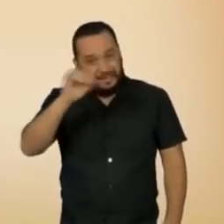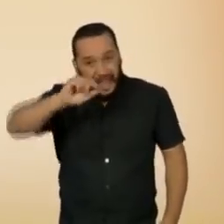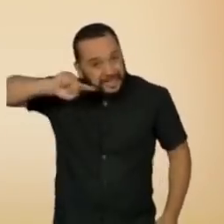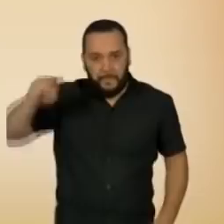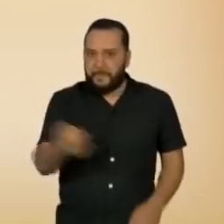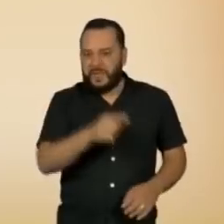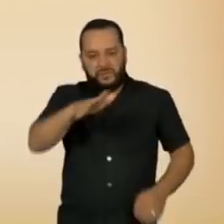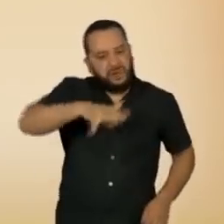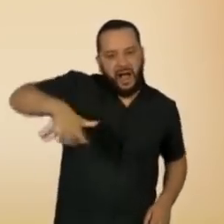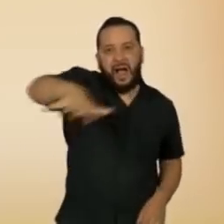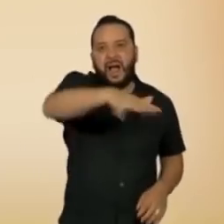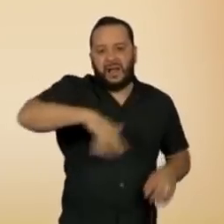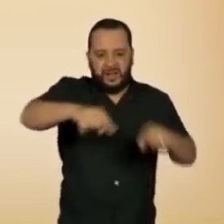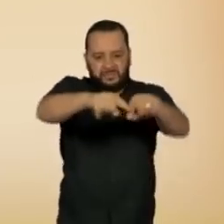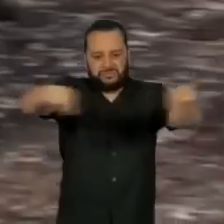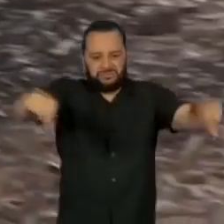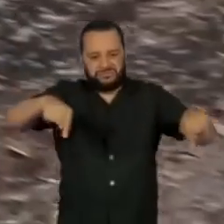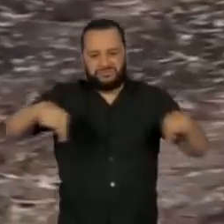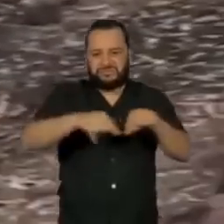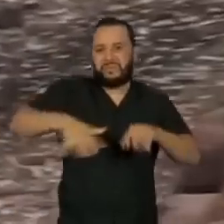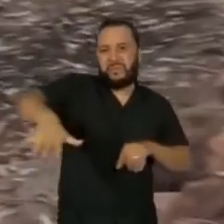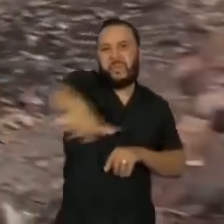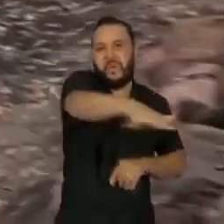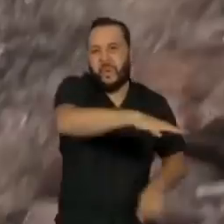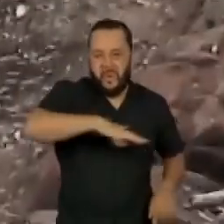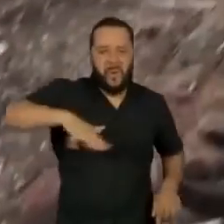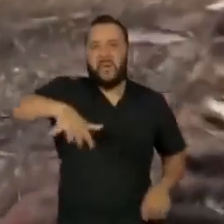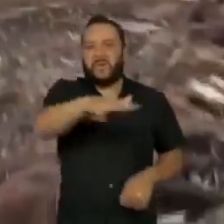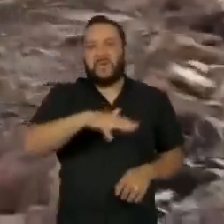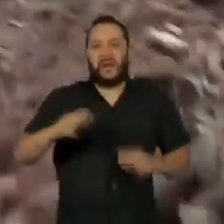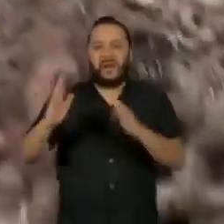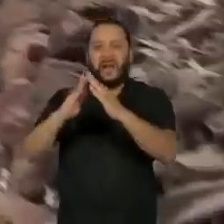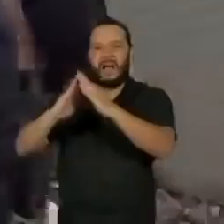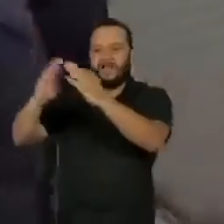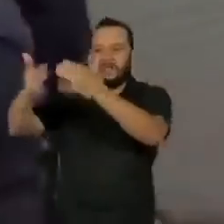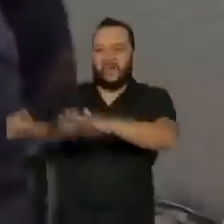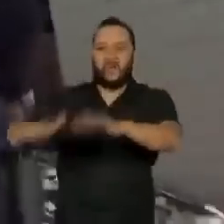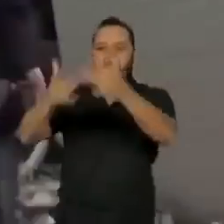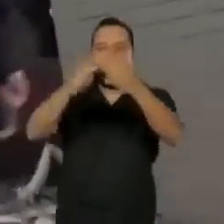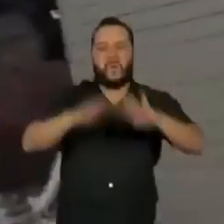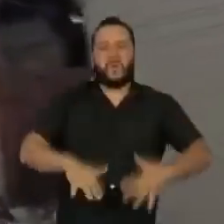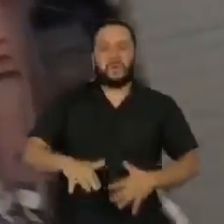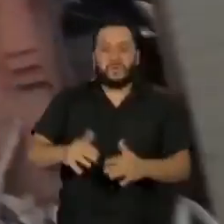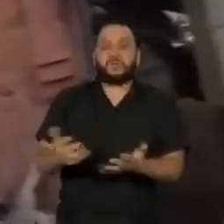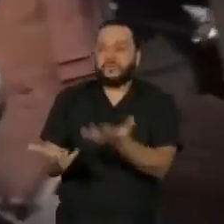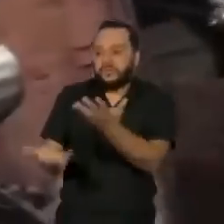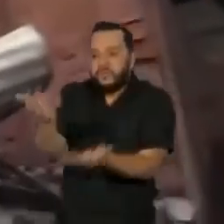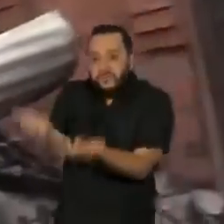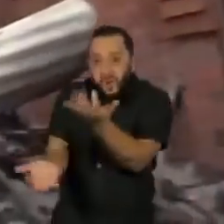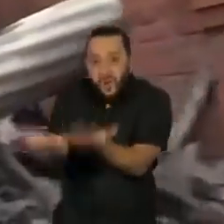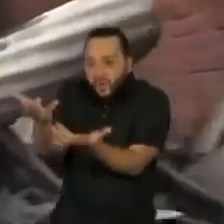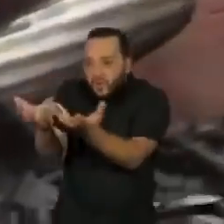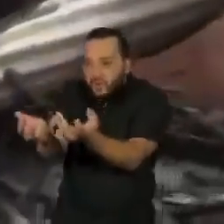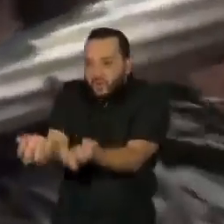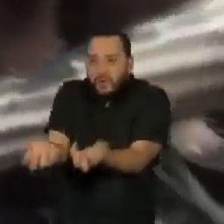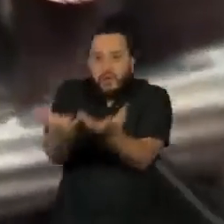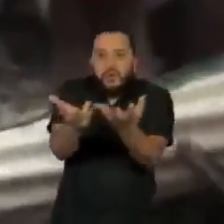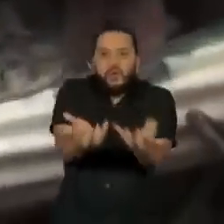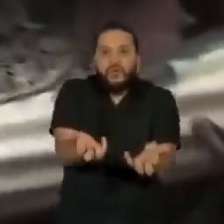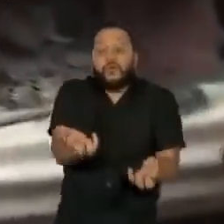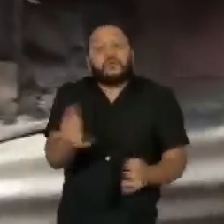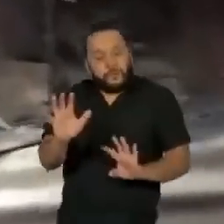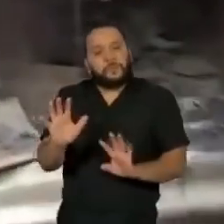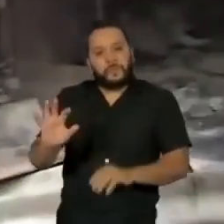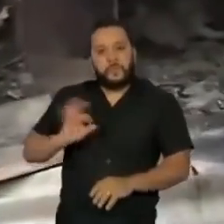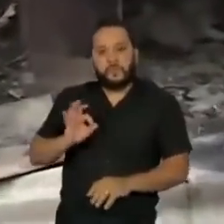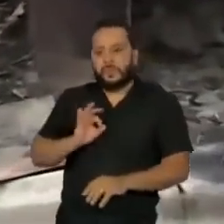mil casas e construções. Onde o fogo apagou, a polícia controla as regiões afetadas em Nova Gales para